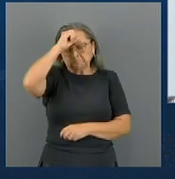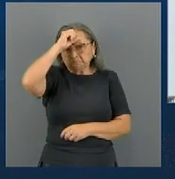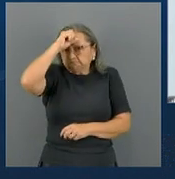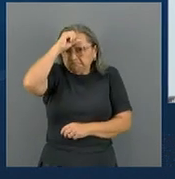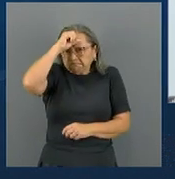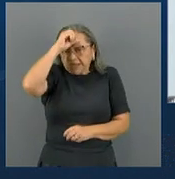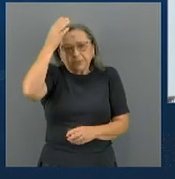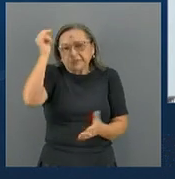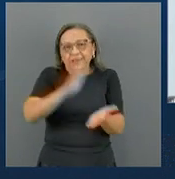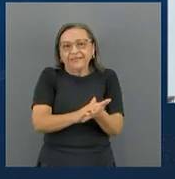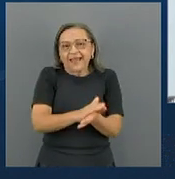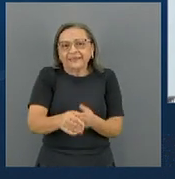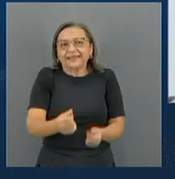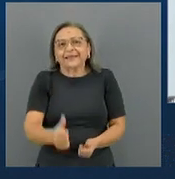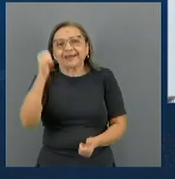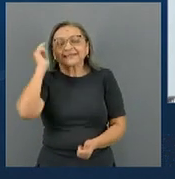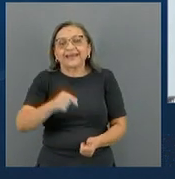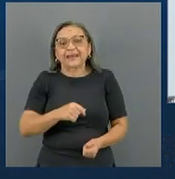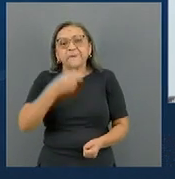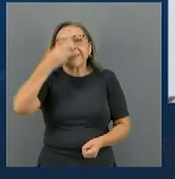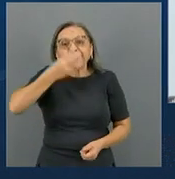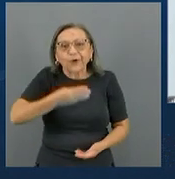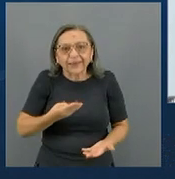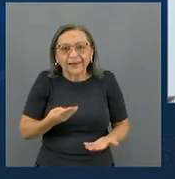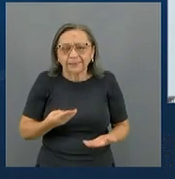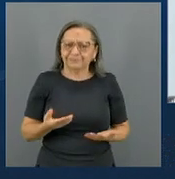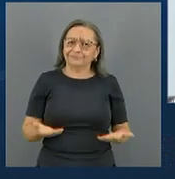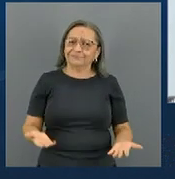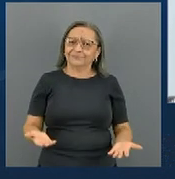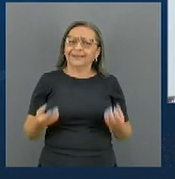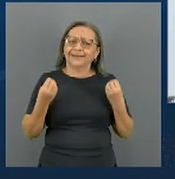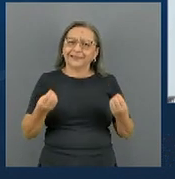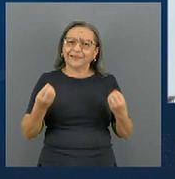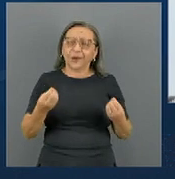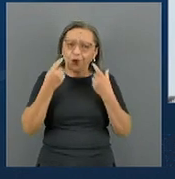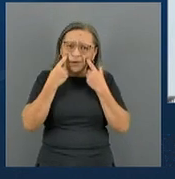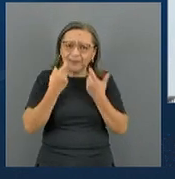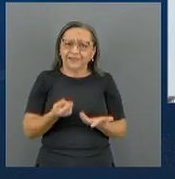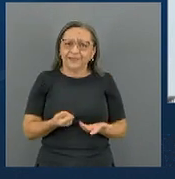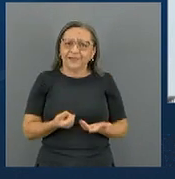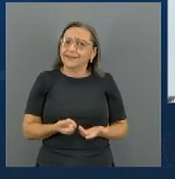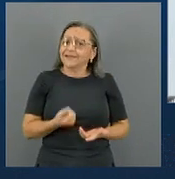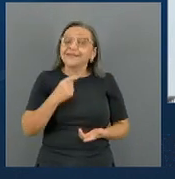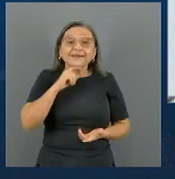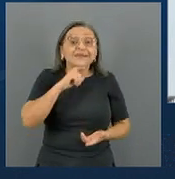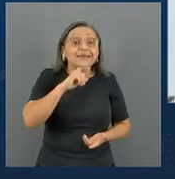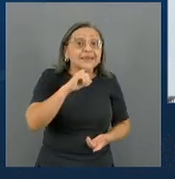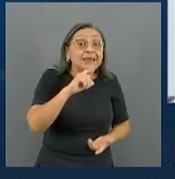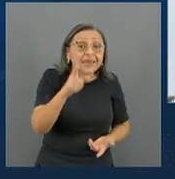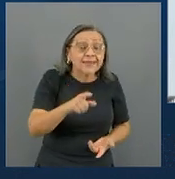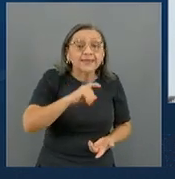toneladas de maconha. Vejam, ninguém confia 1,5 toneladas de uma carga